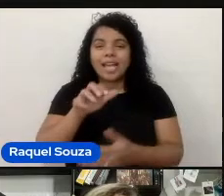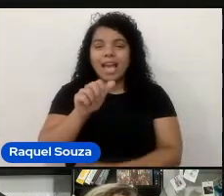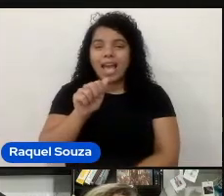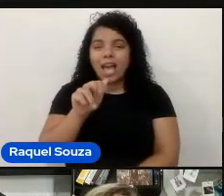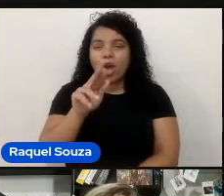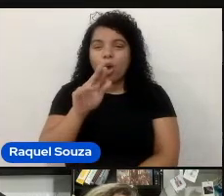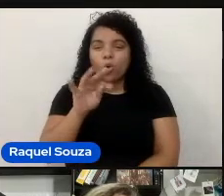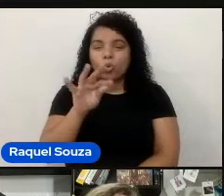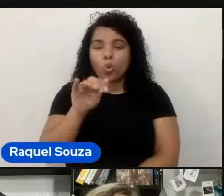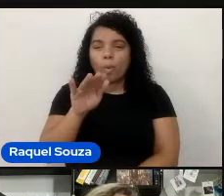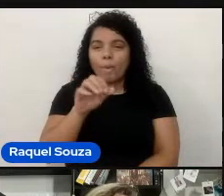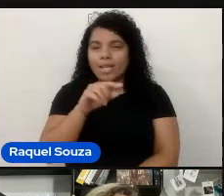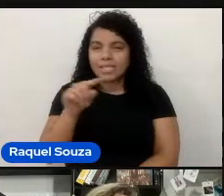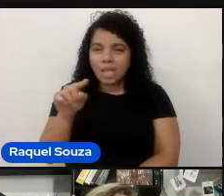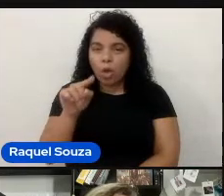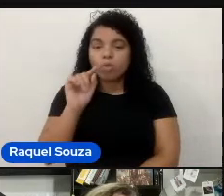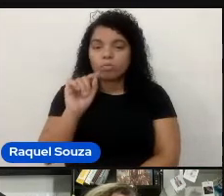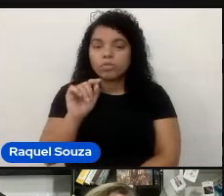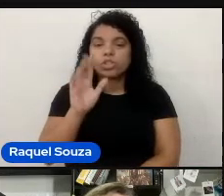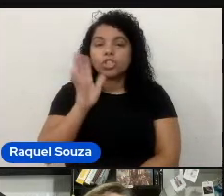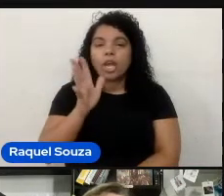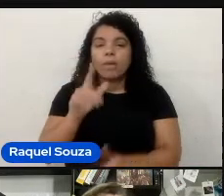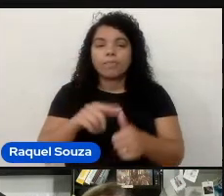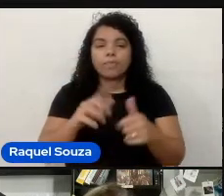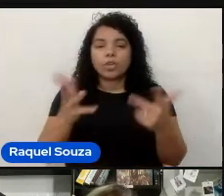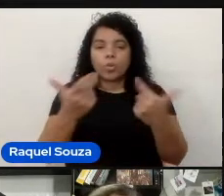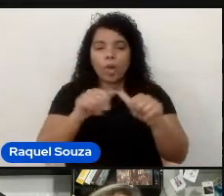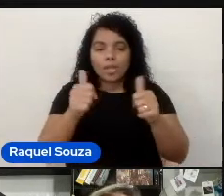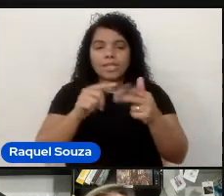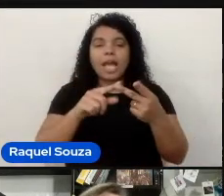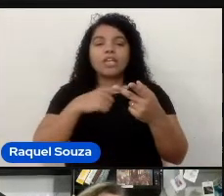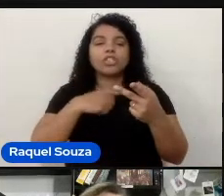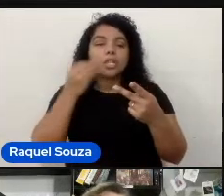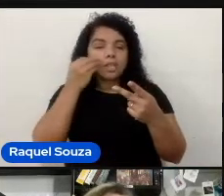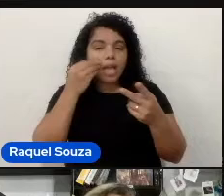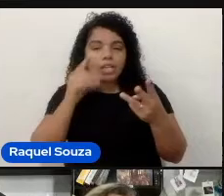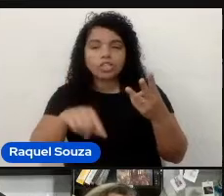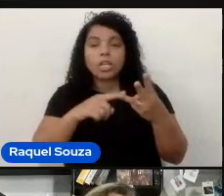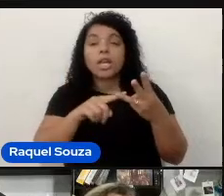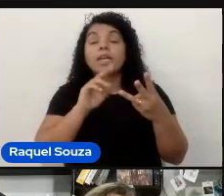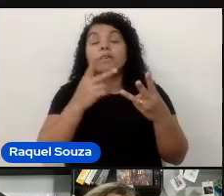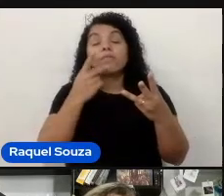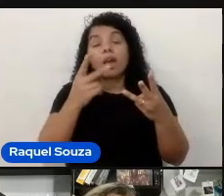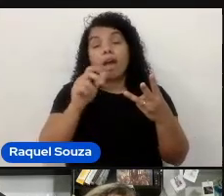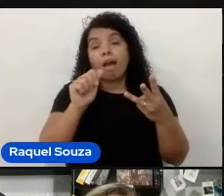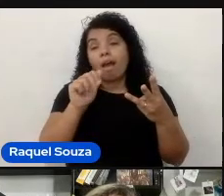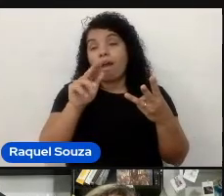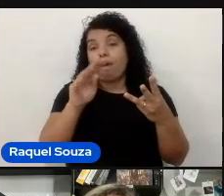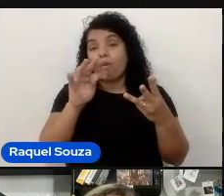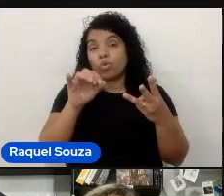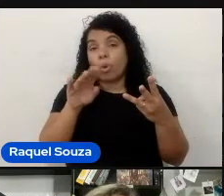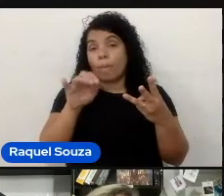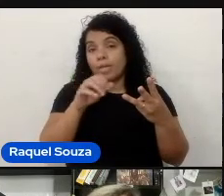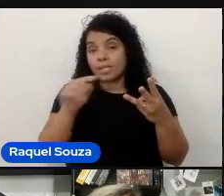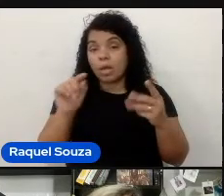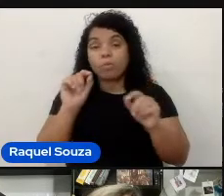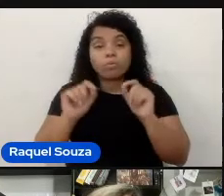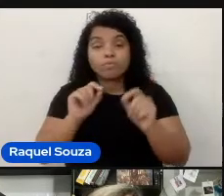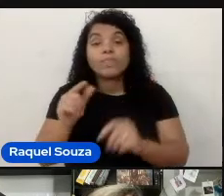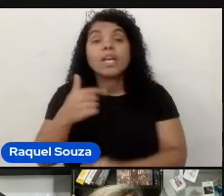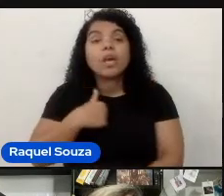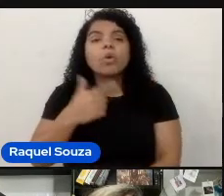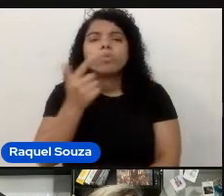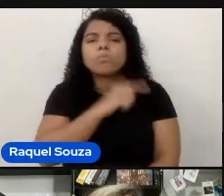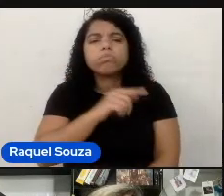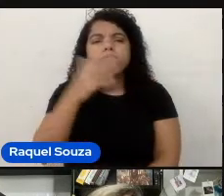automação, a gente já falou de qualidade, já falamos de testes, e falando um pouquinho de automação, eu consigo